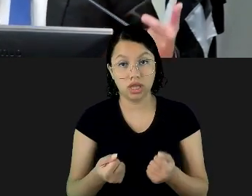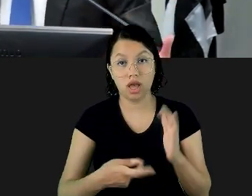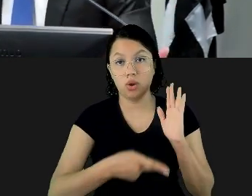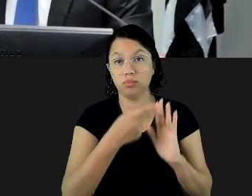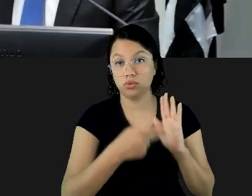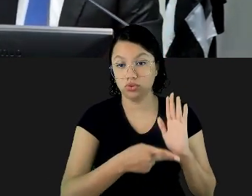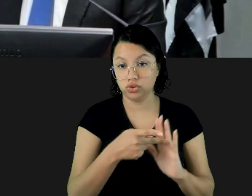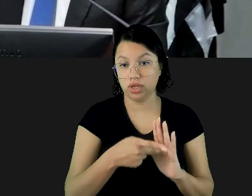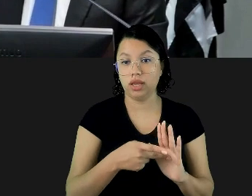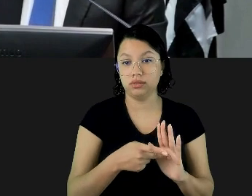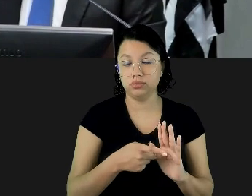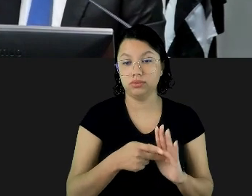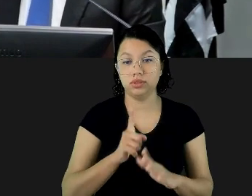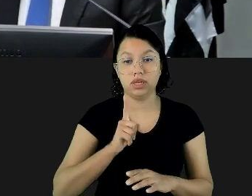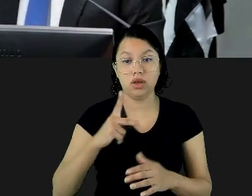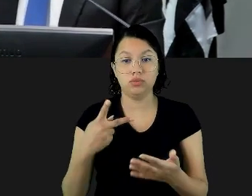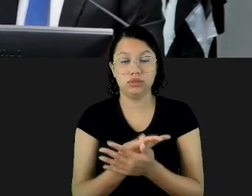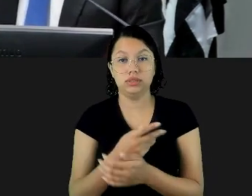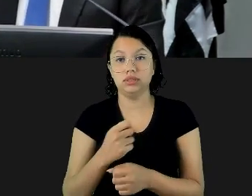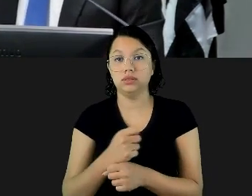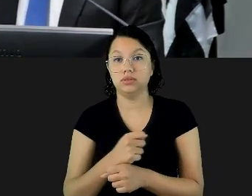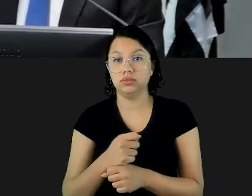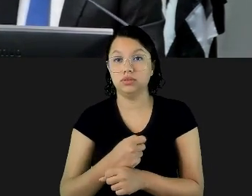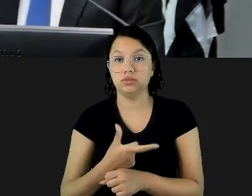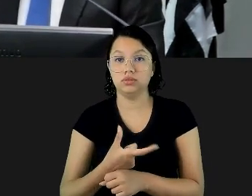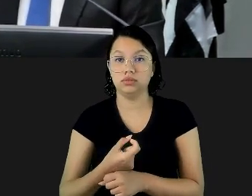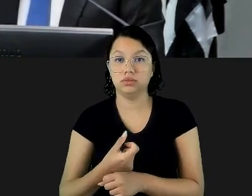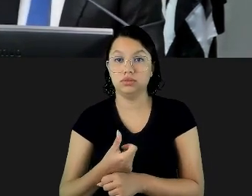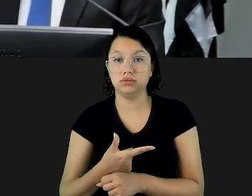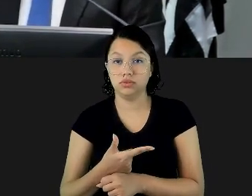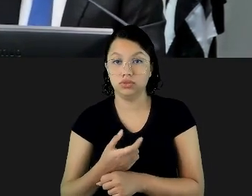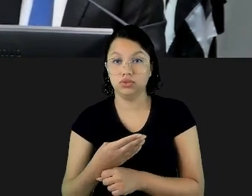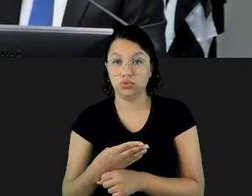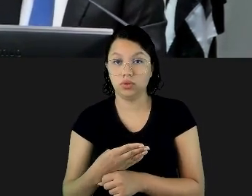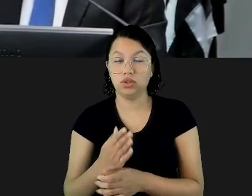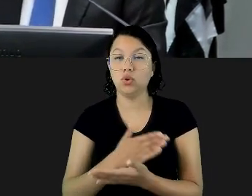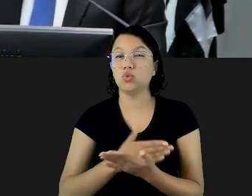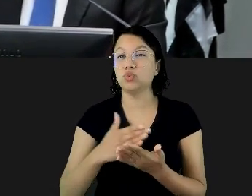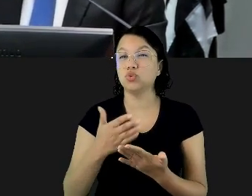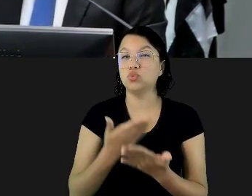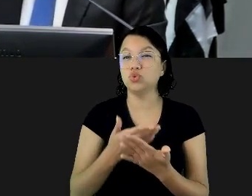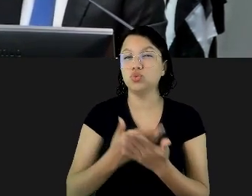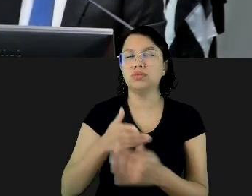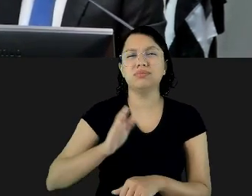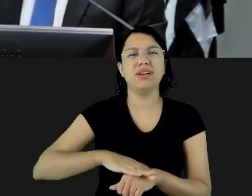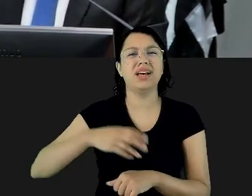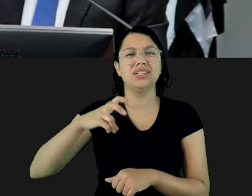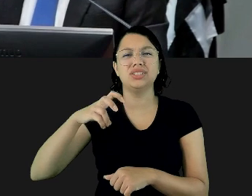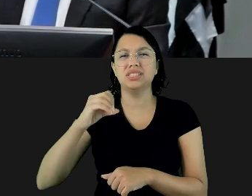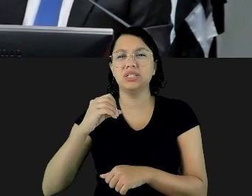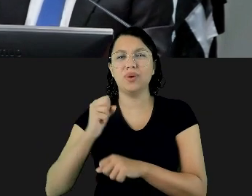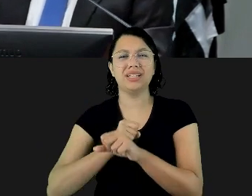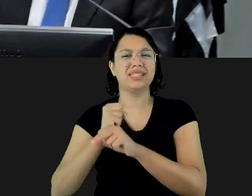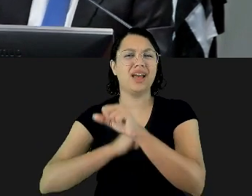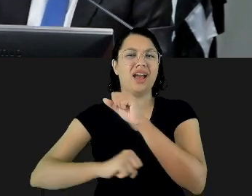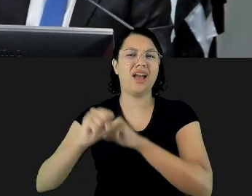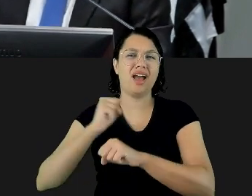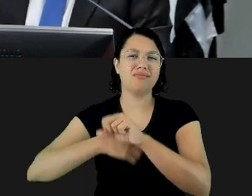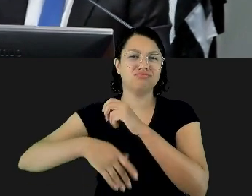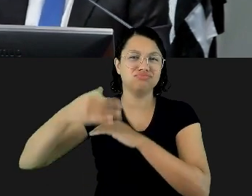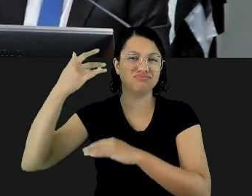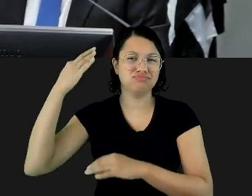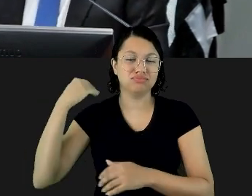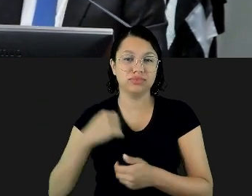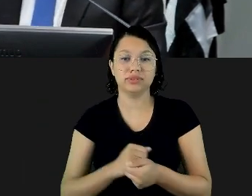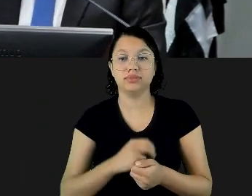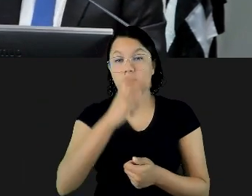estudei, há mais de 50 anos atrás. Teve um prefeito lá de Porto Murtinho que